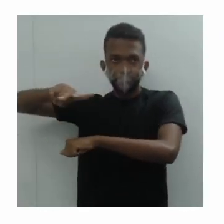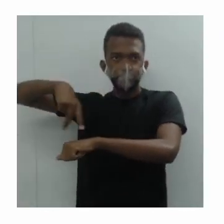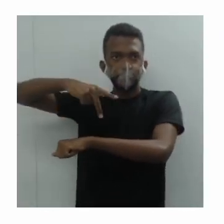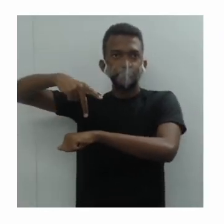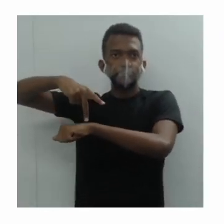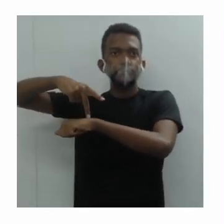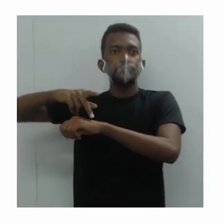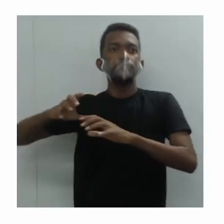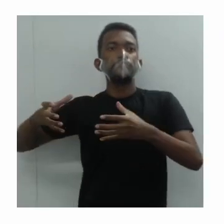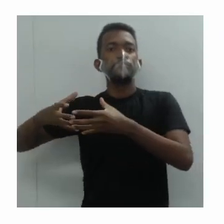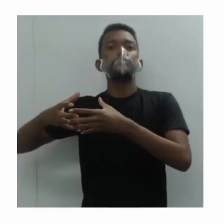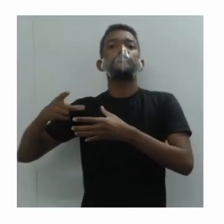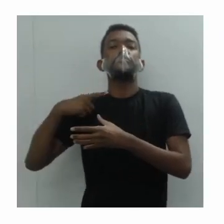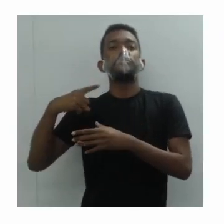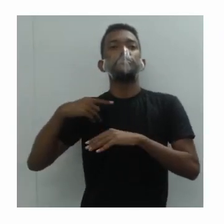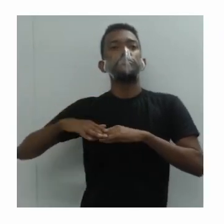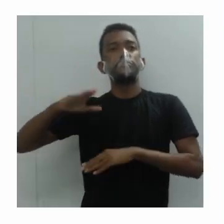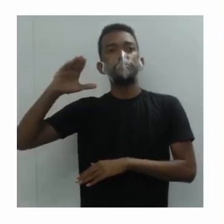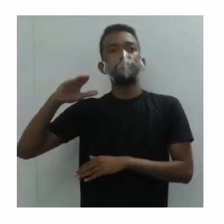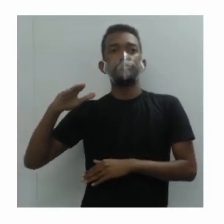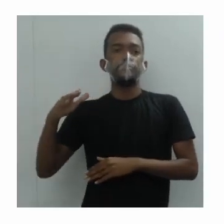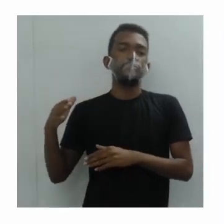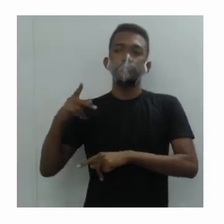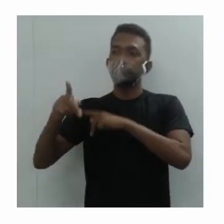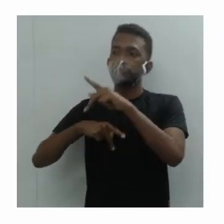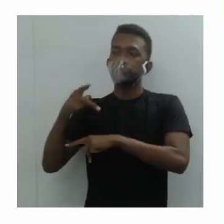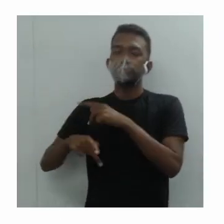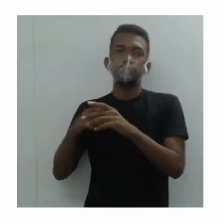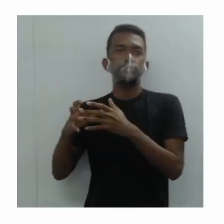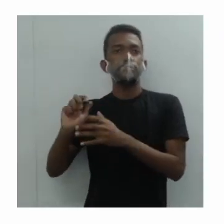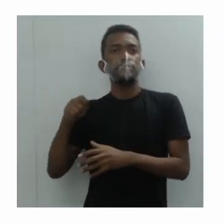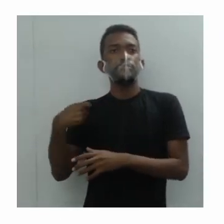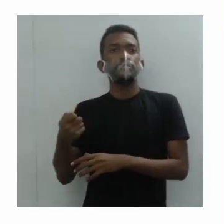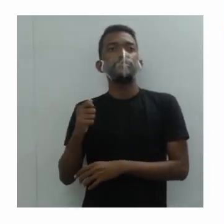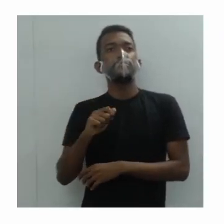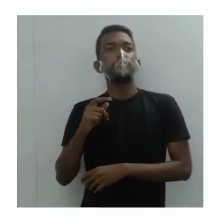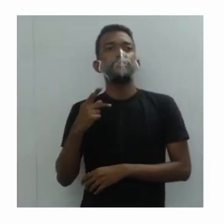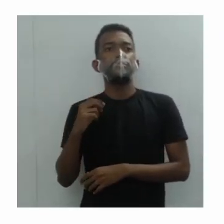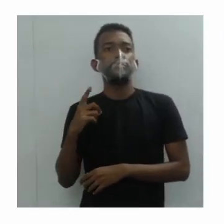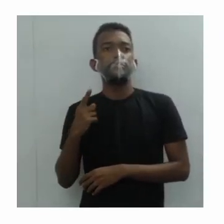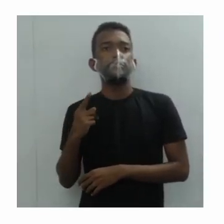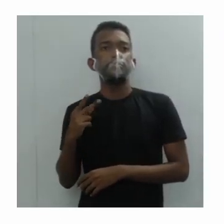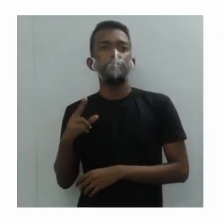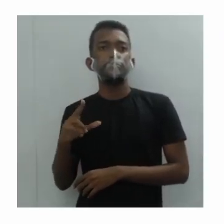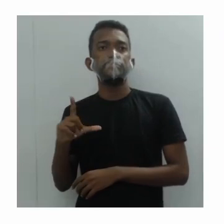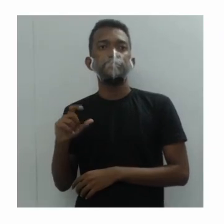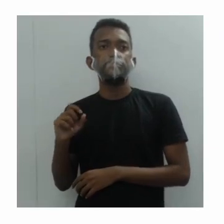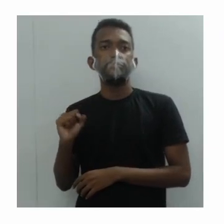com grande população absoluta é considerado um país populoso.